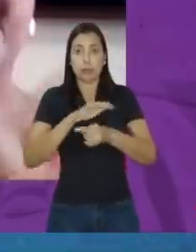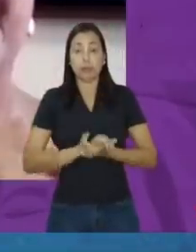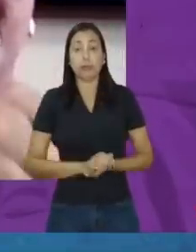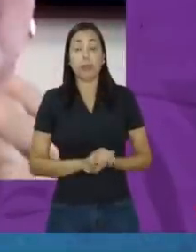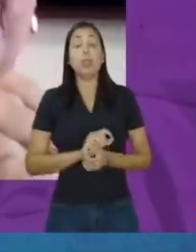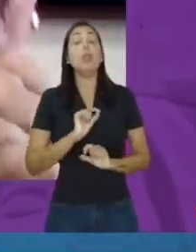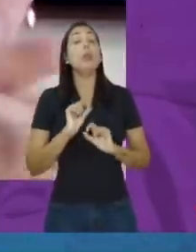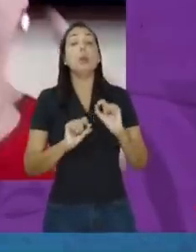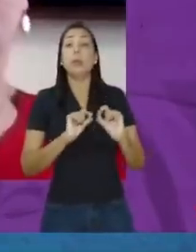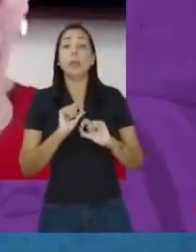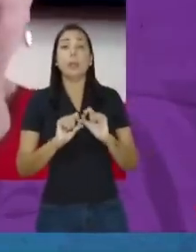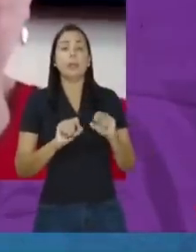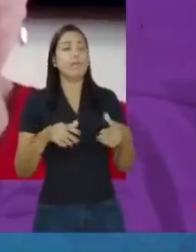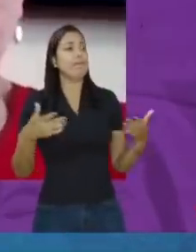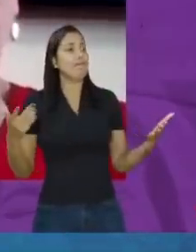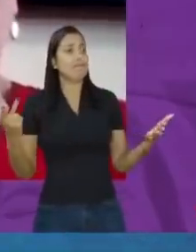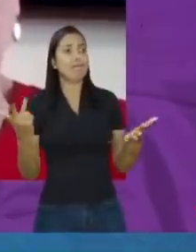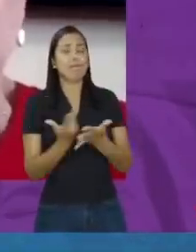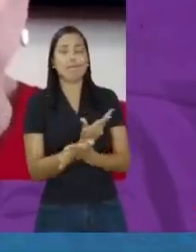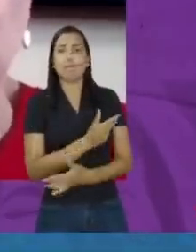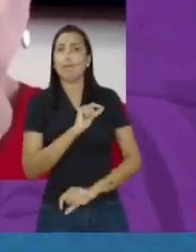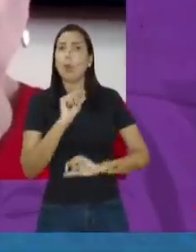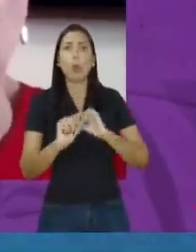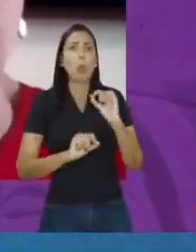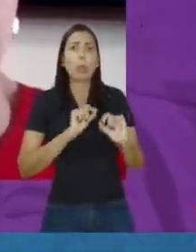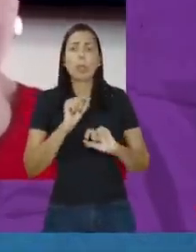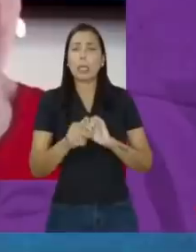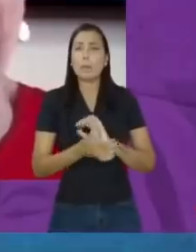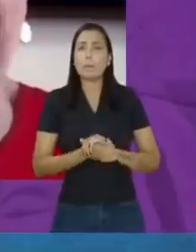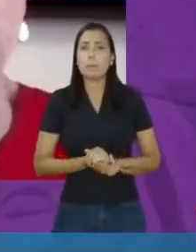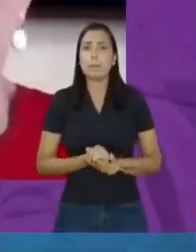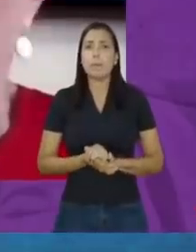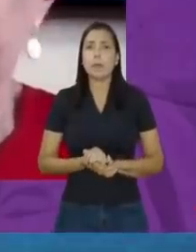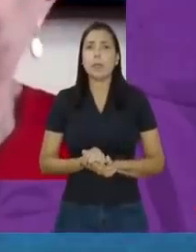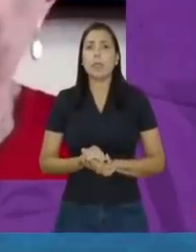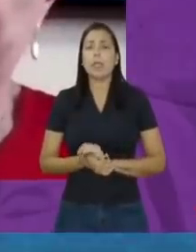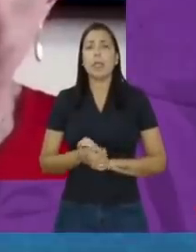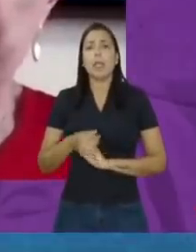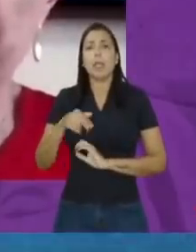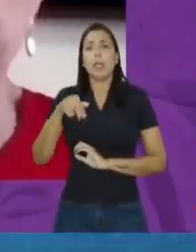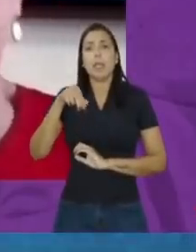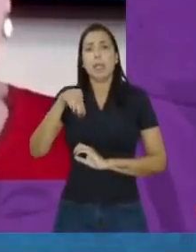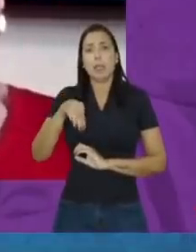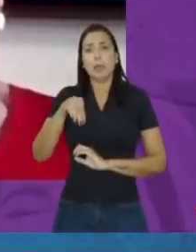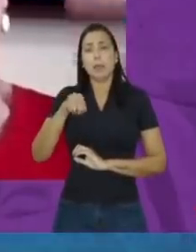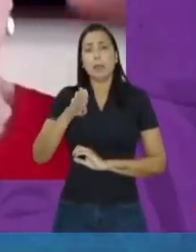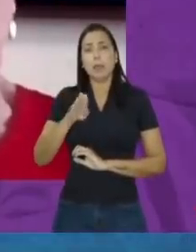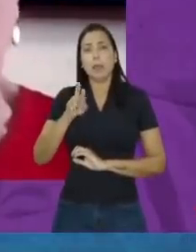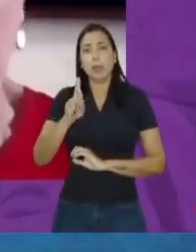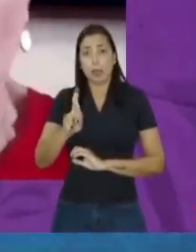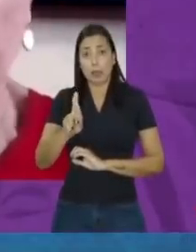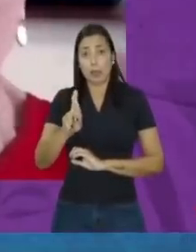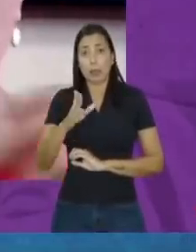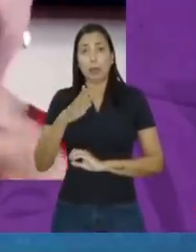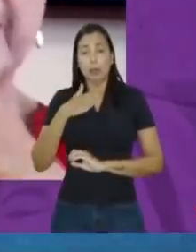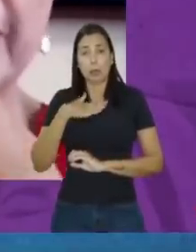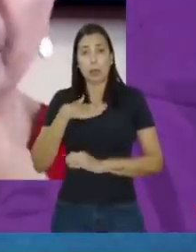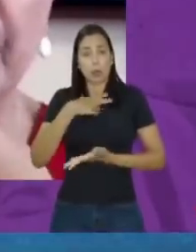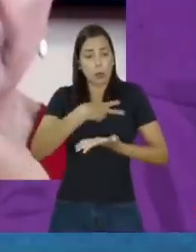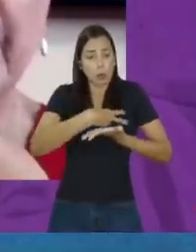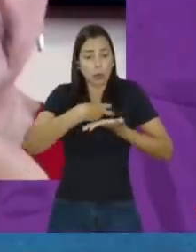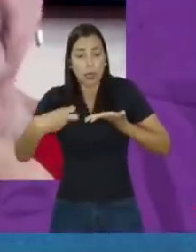E aí, o que que aconteceu, hein, com o MBL durante o meu impeachment? O